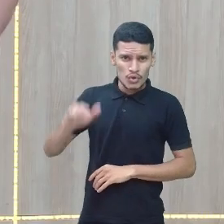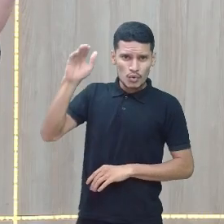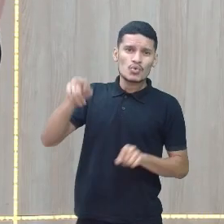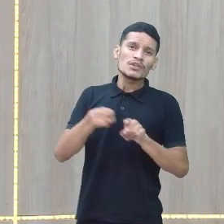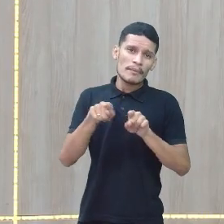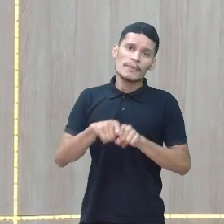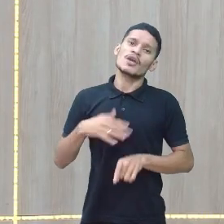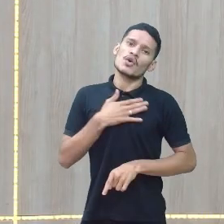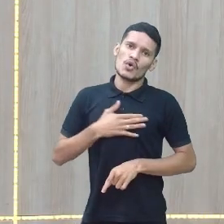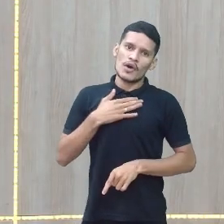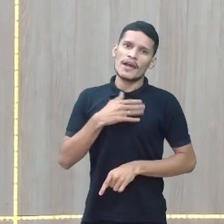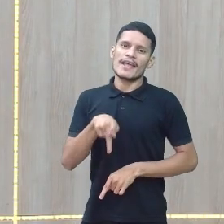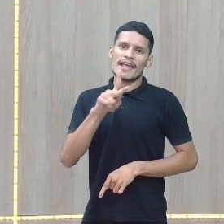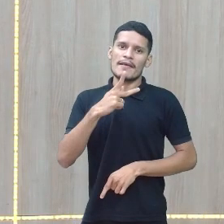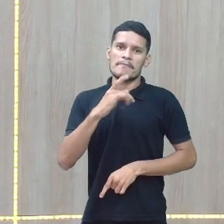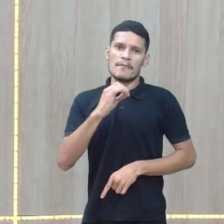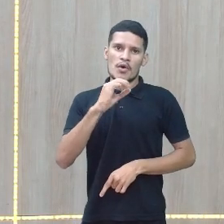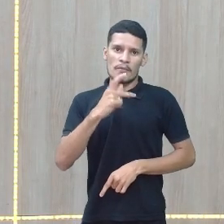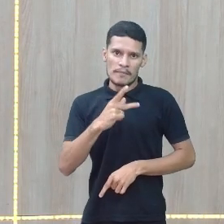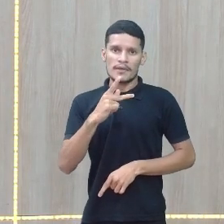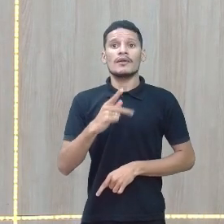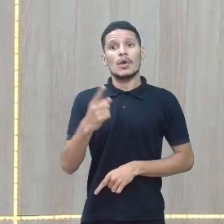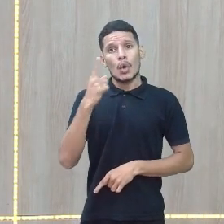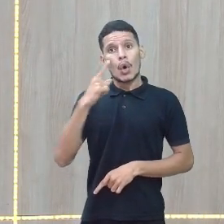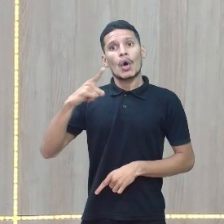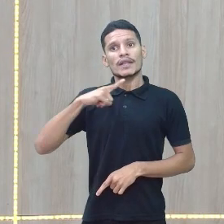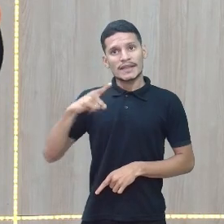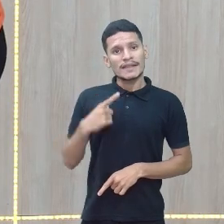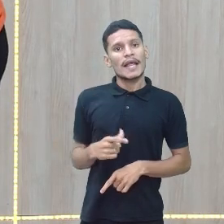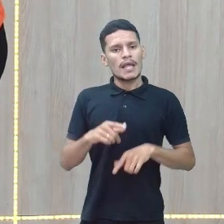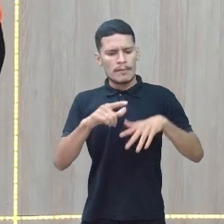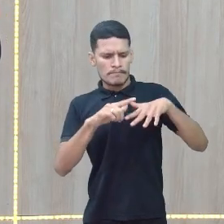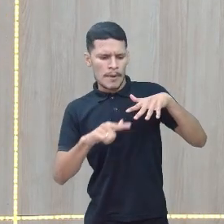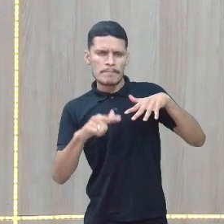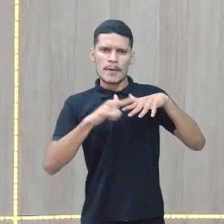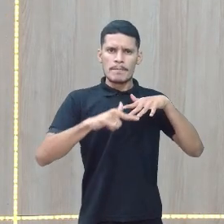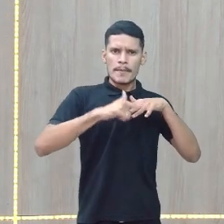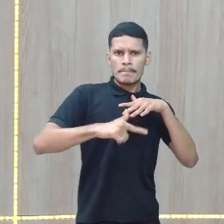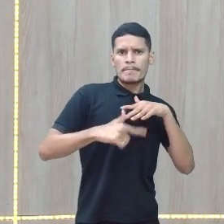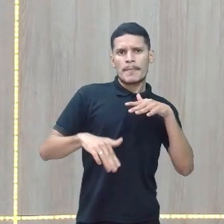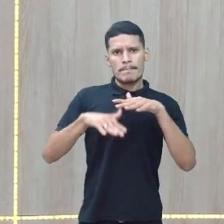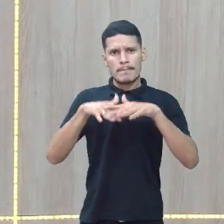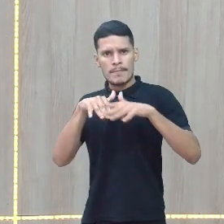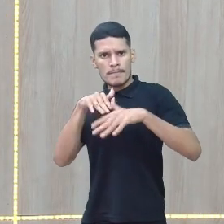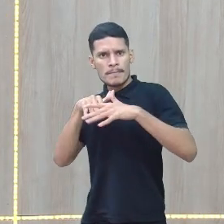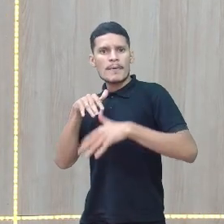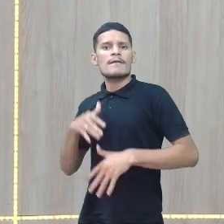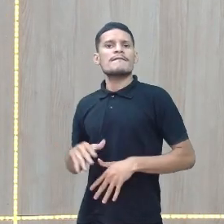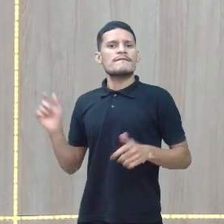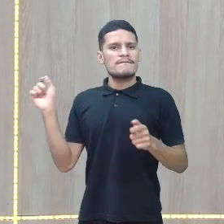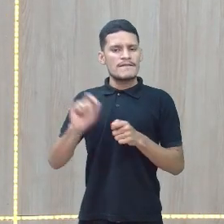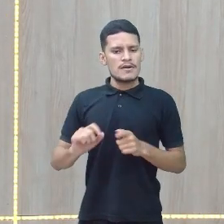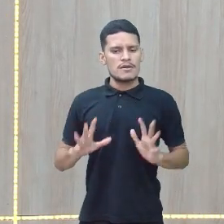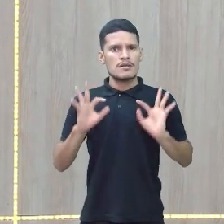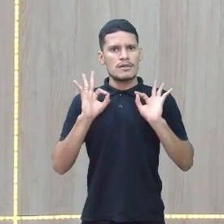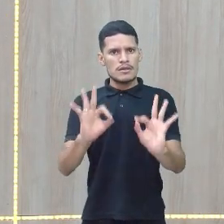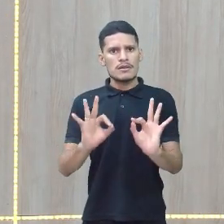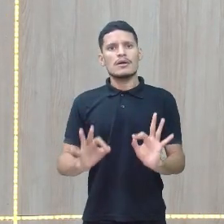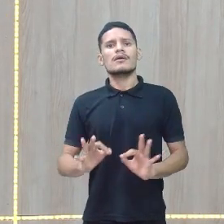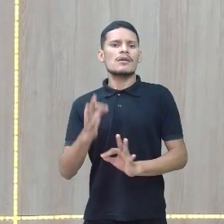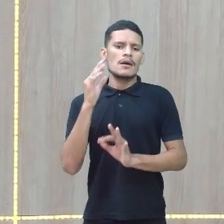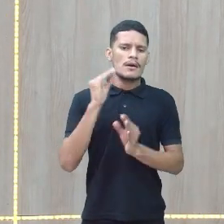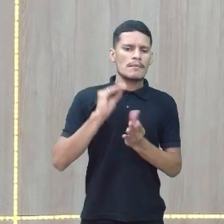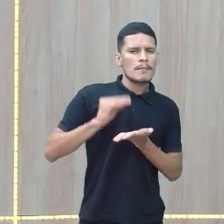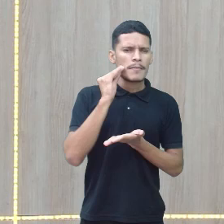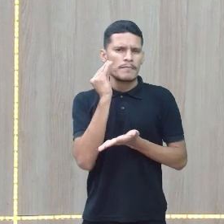K-pop. E aí nós temos aqui as unhas das meninas perfeitas, todas feitas, não é? Elas estão maquiadas,